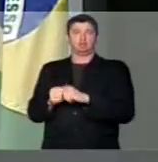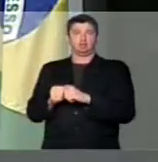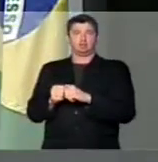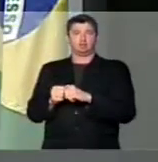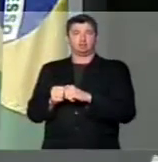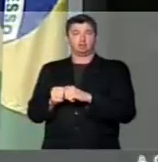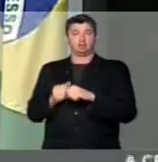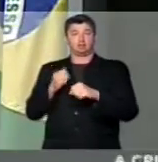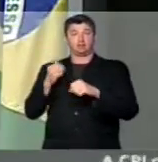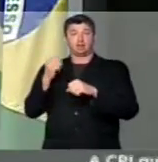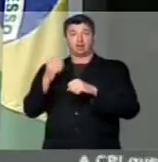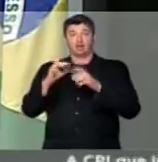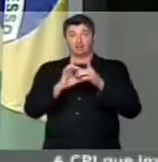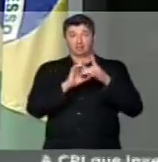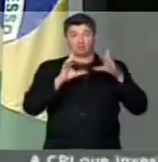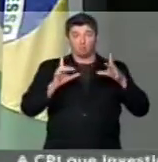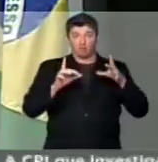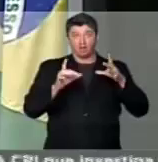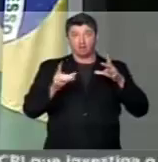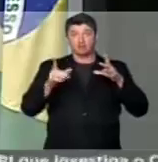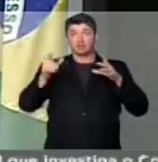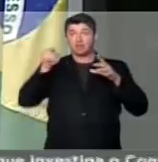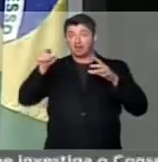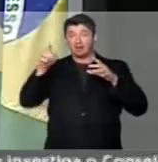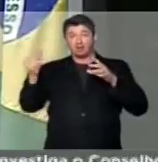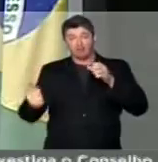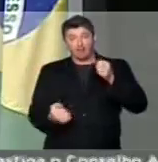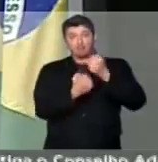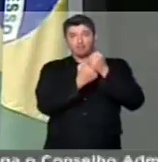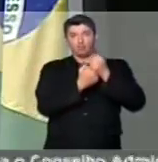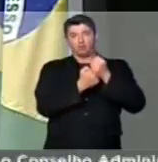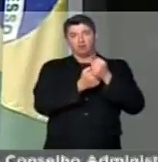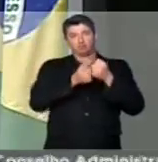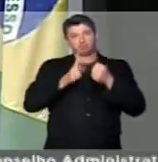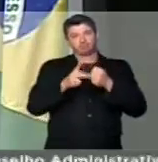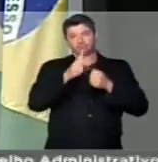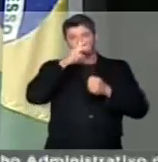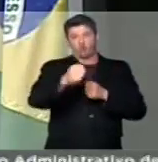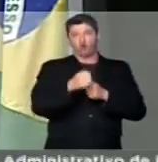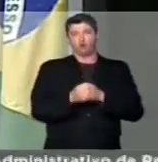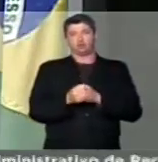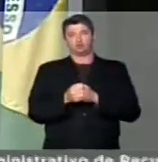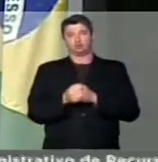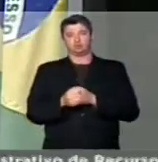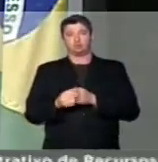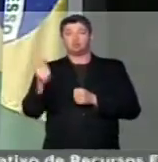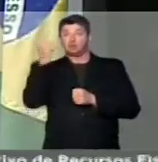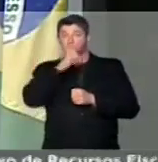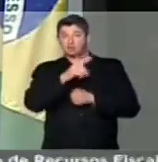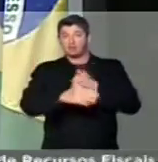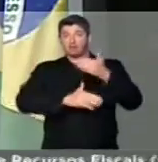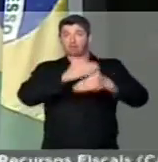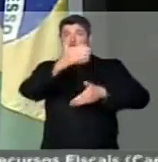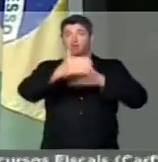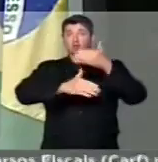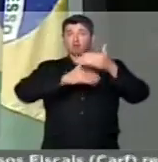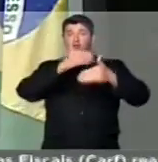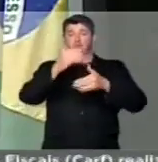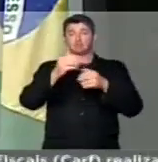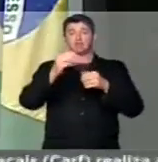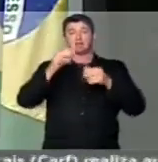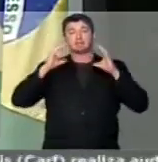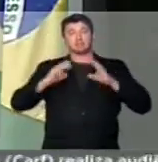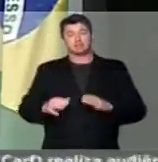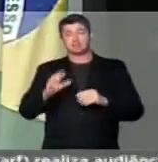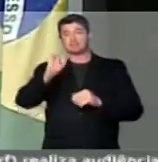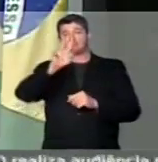que a democracia possa ter vigor e possa possibilitar a evolução do nosso estágio